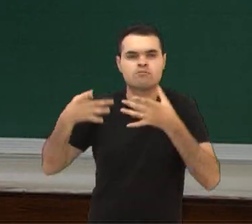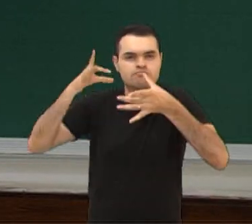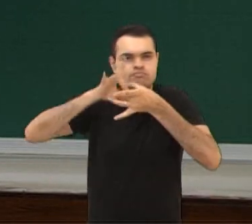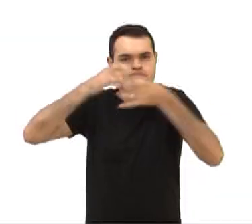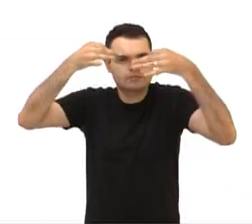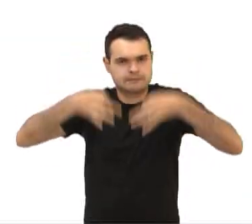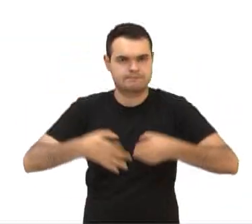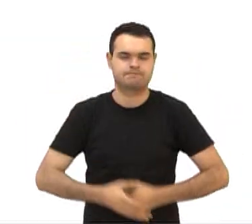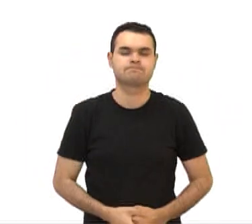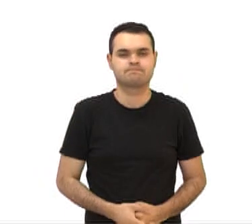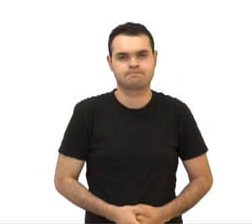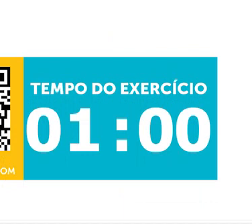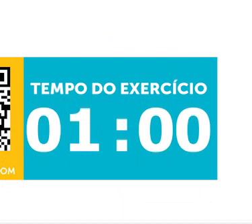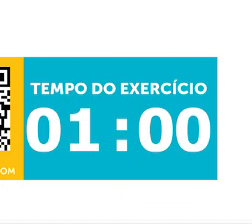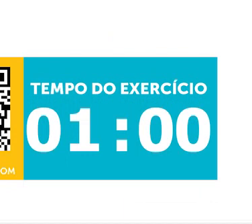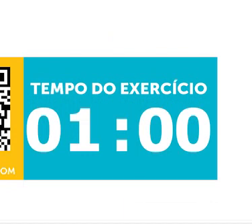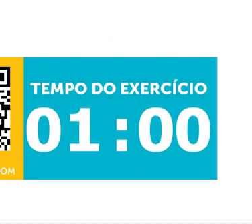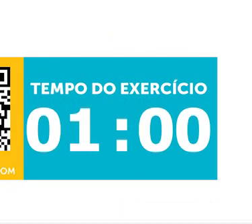correta.